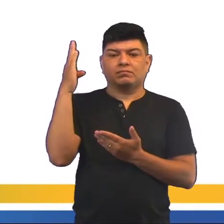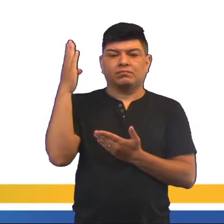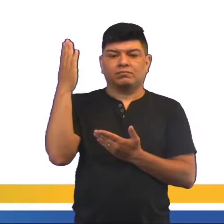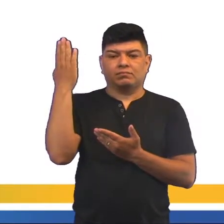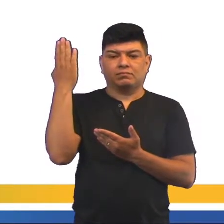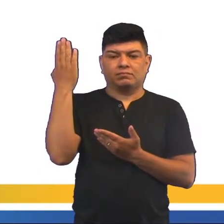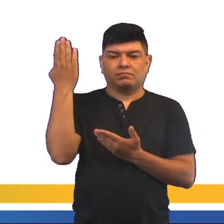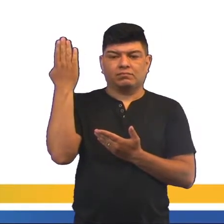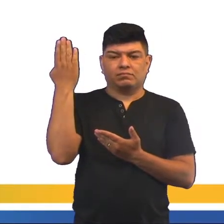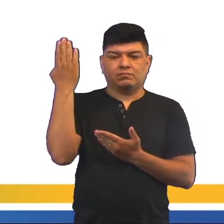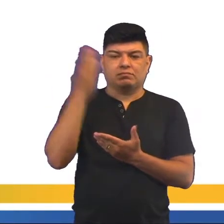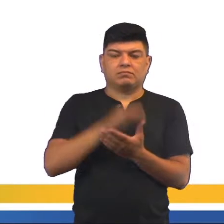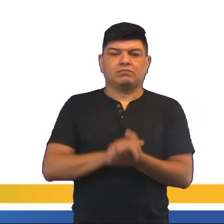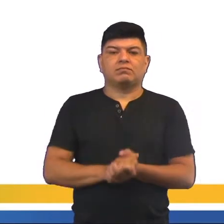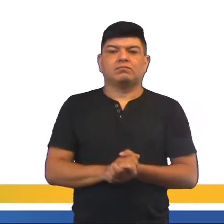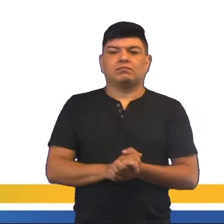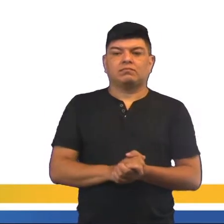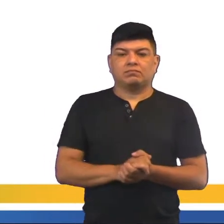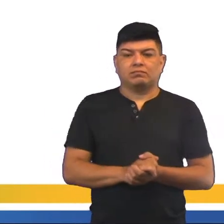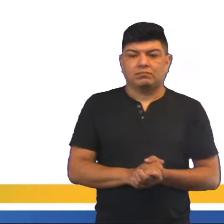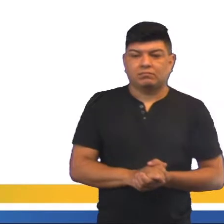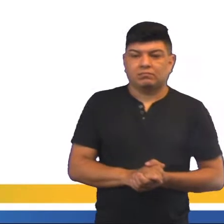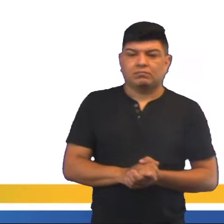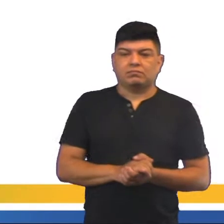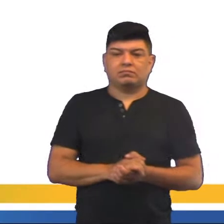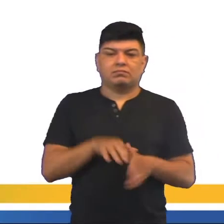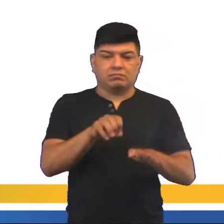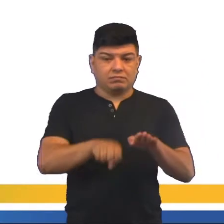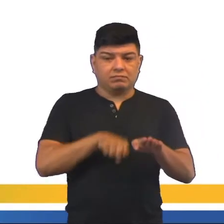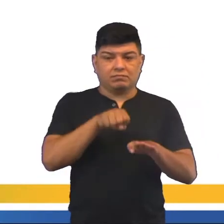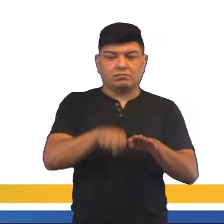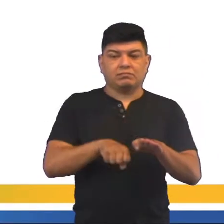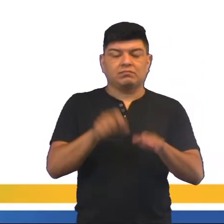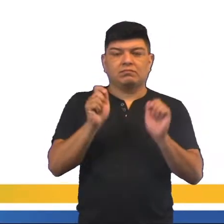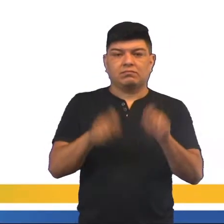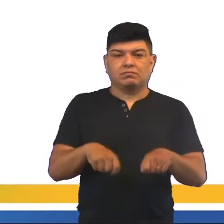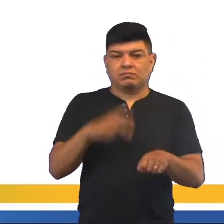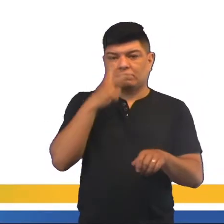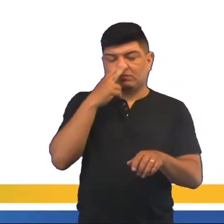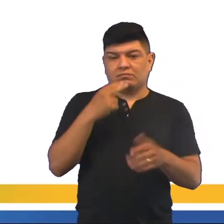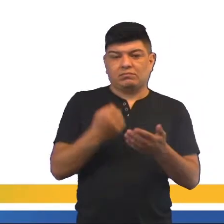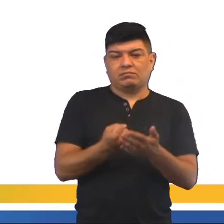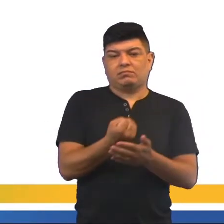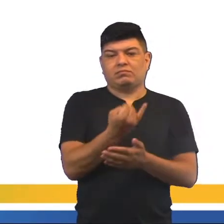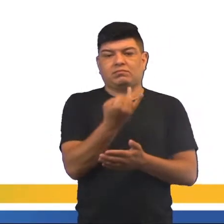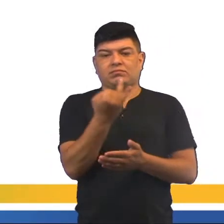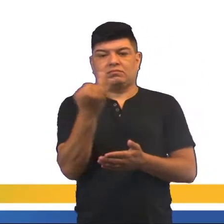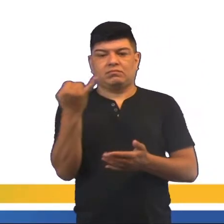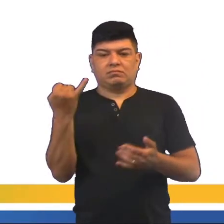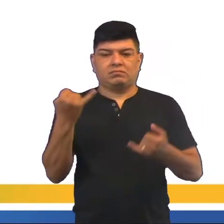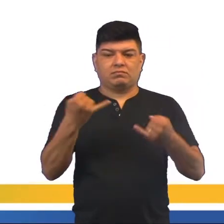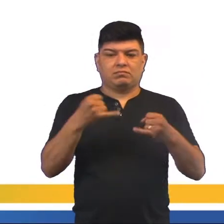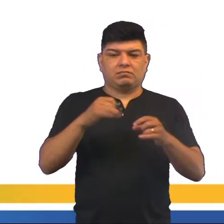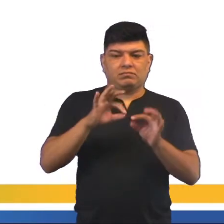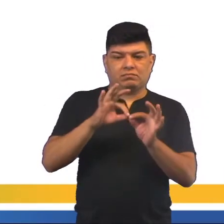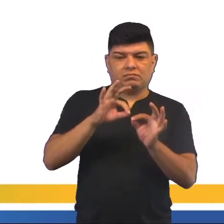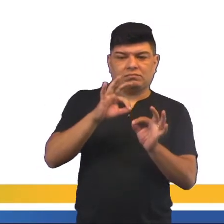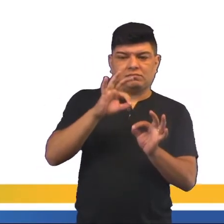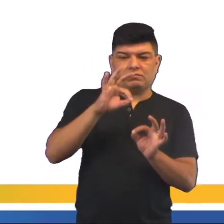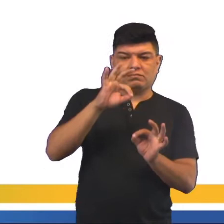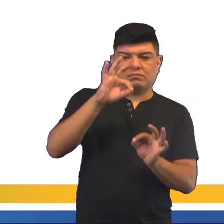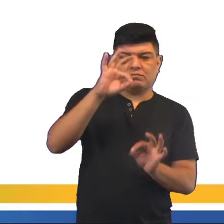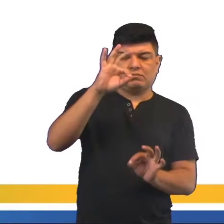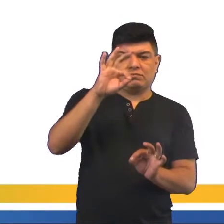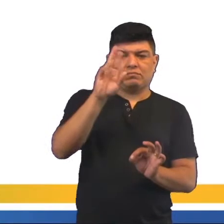uma spin mule. Com essas máquinas, era possível tecer uma quantidade de fios que manualmente exigiria